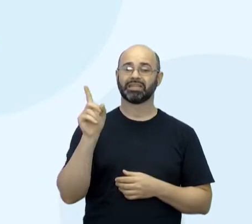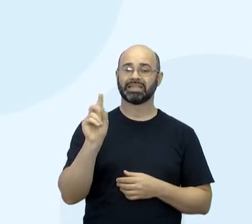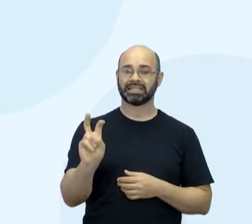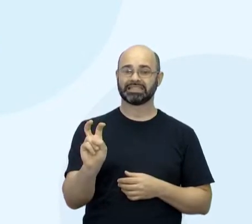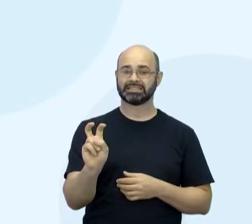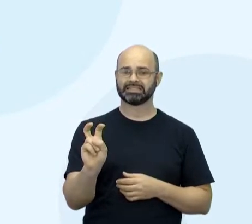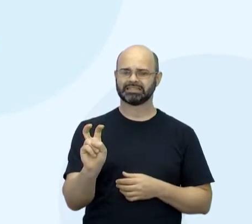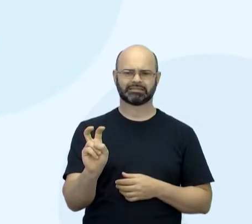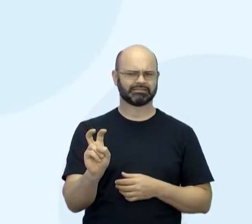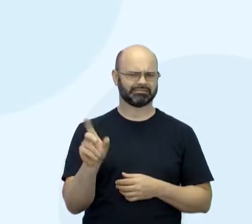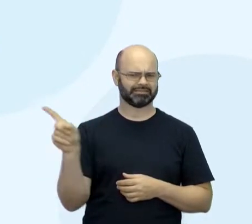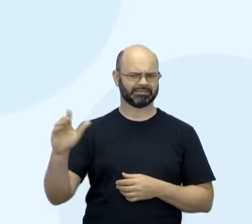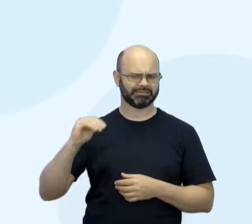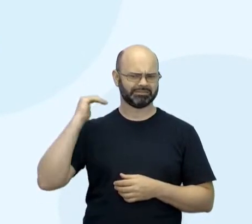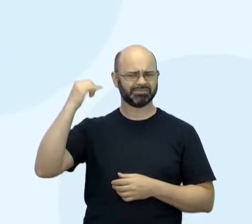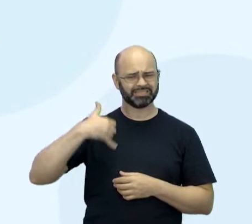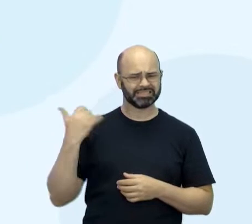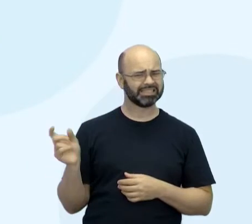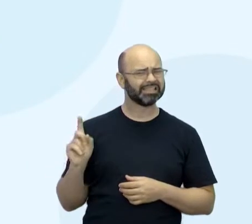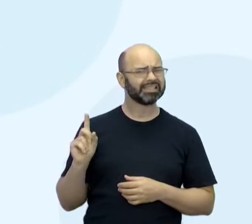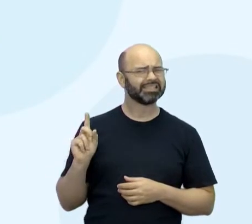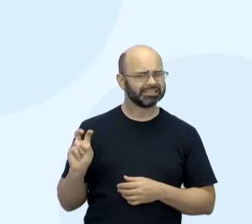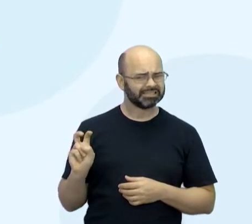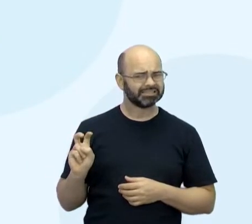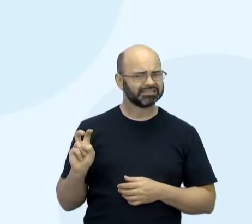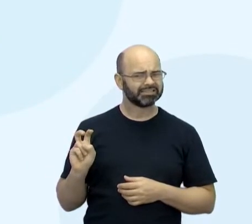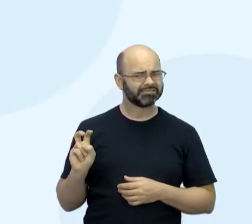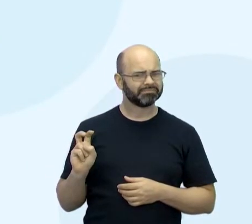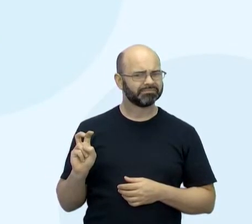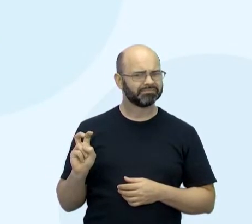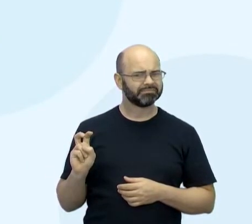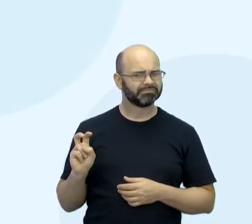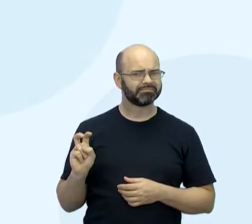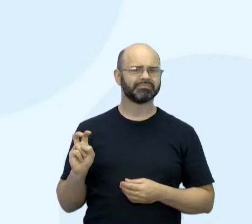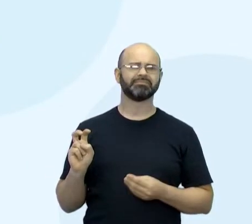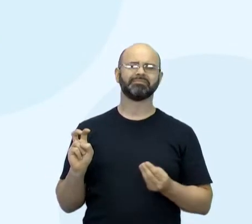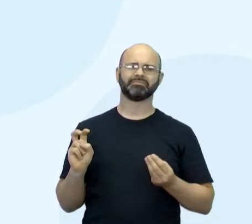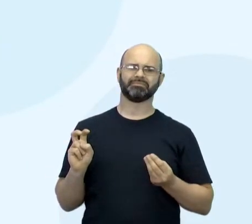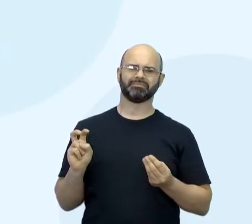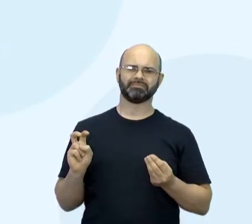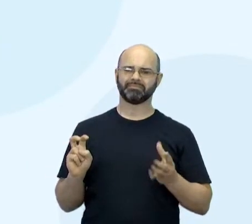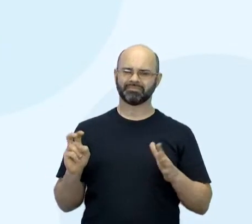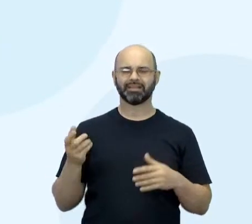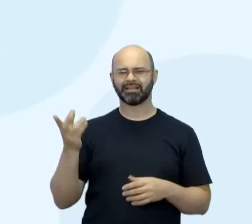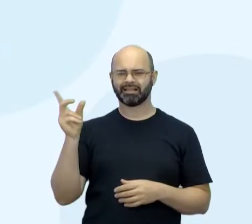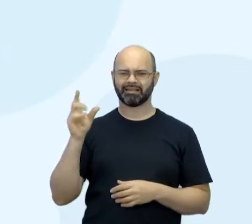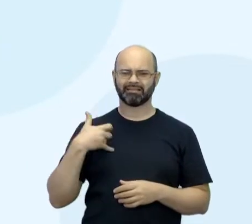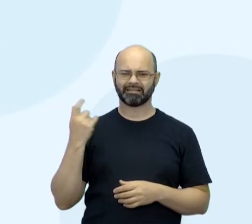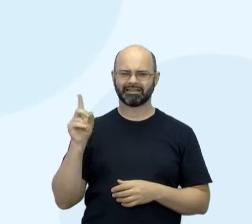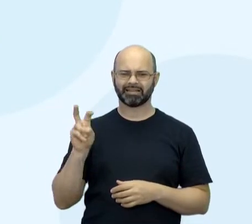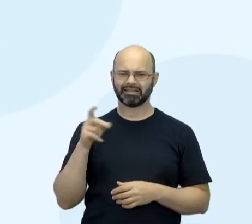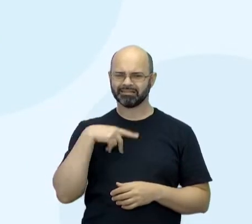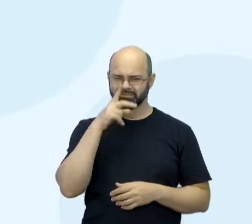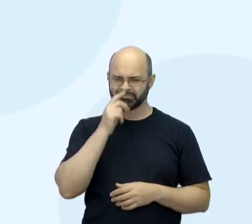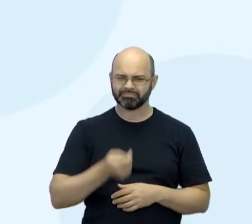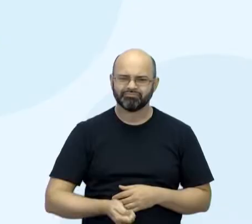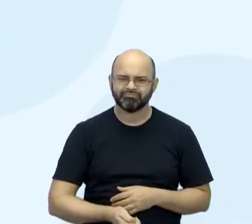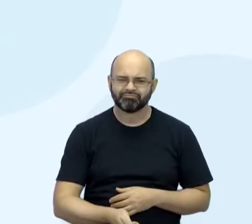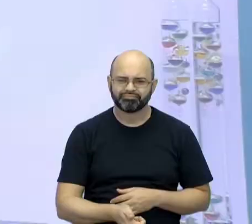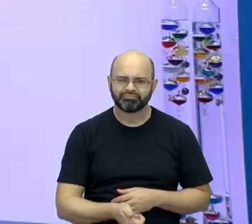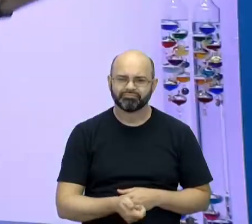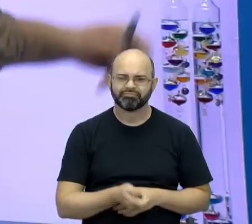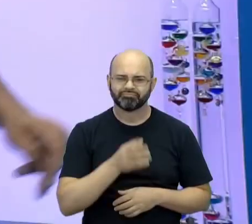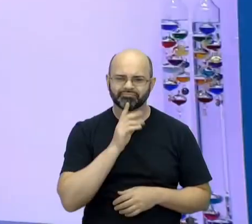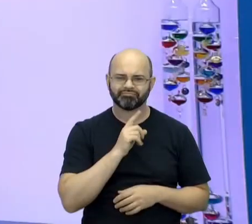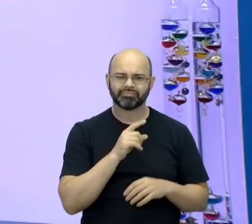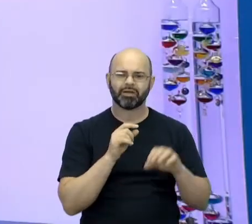de outro nível, né? Com 15 anos de idade, pessoal, eu estava jogando bolinha de gude. Bolinha de gude. Pipa. O